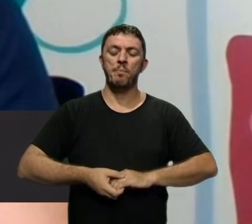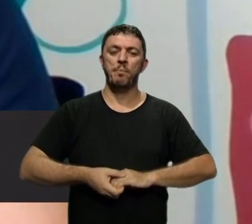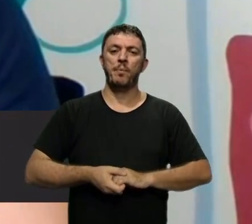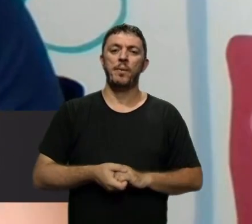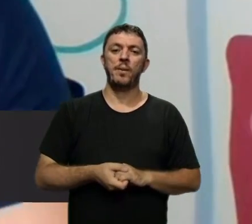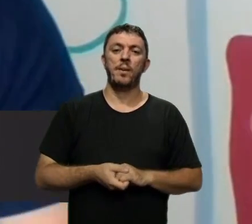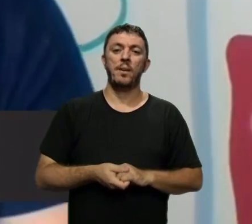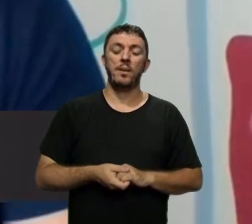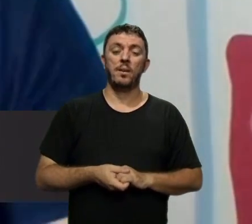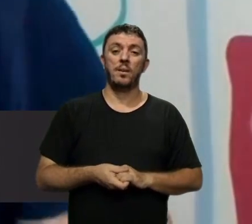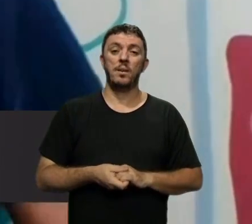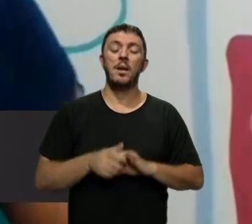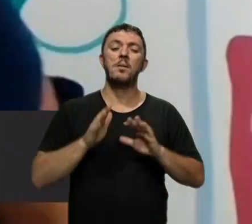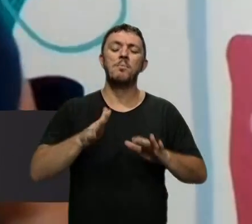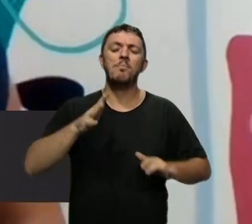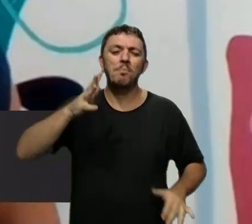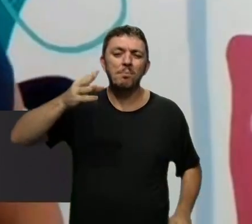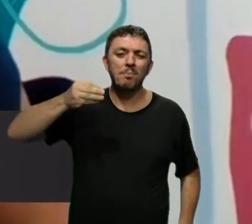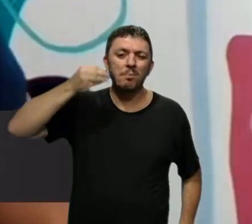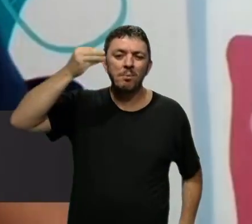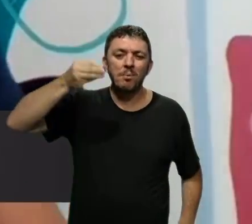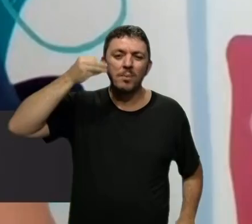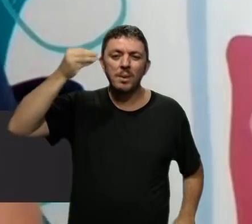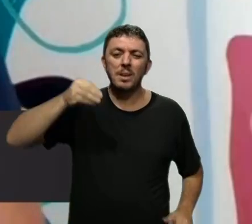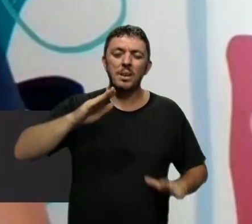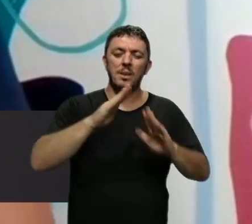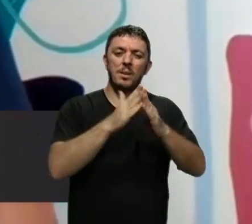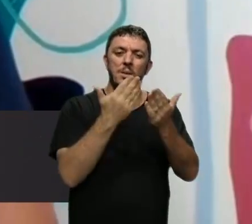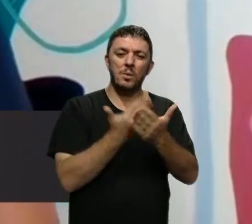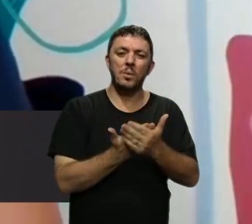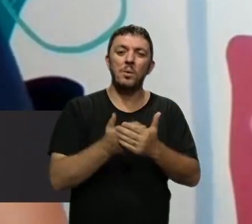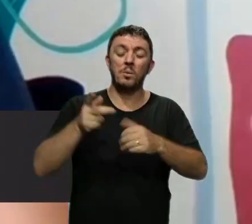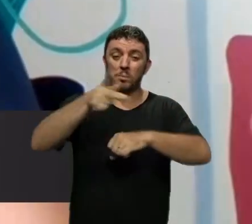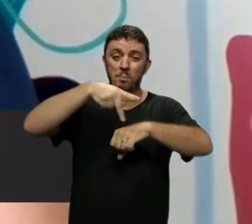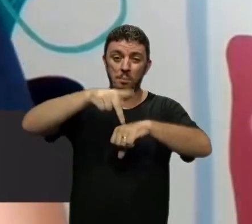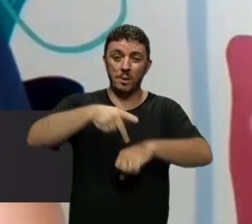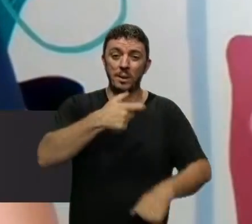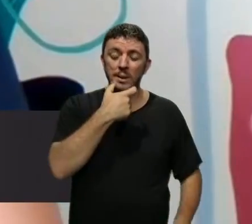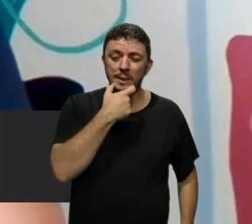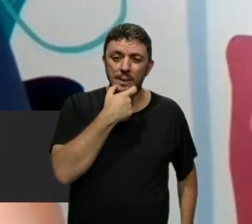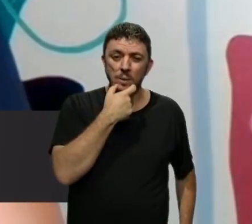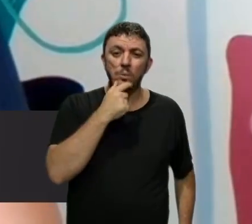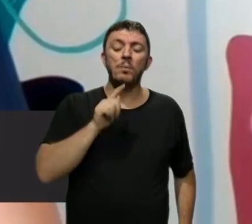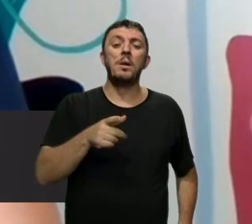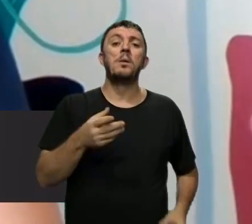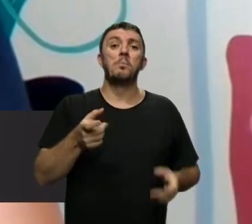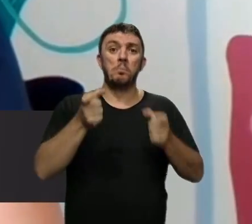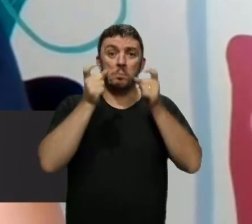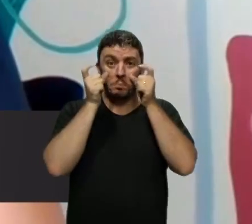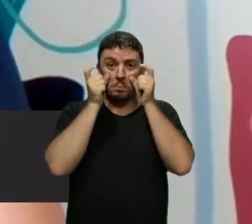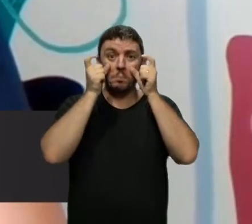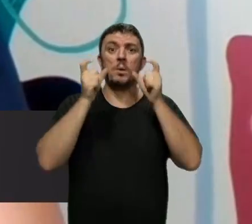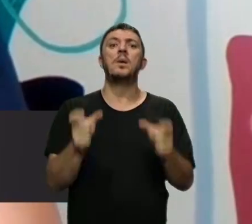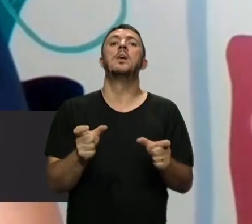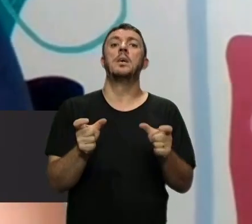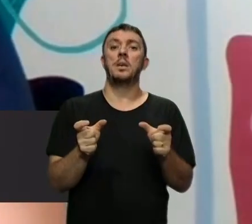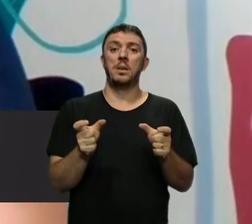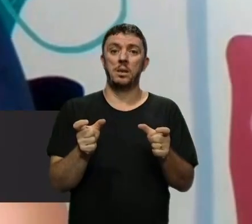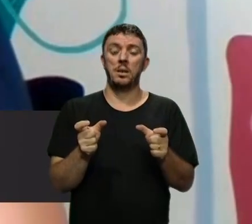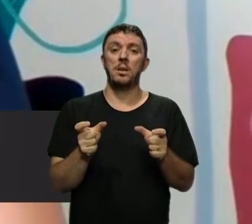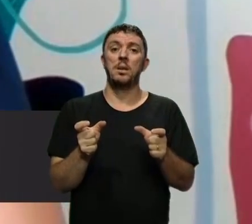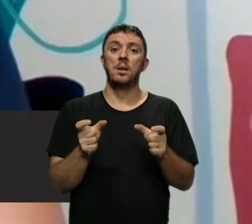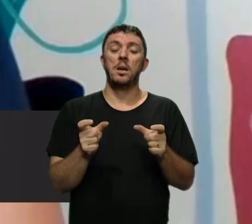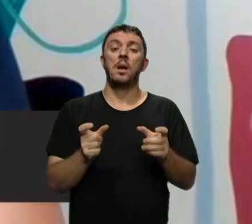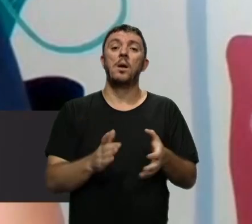Bom, a minha experiência nas escolas no Reino Unido foi bastante interessante, porque surgiu justamente